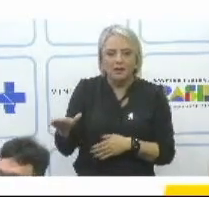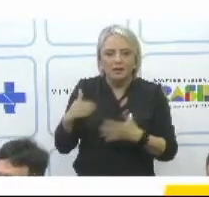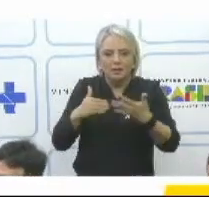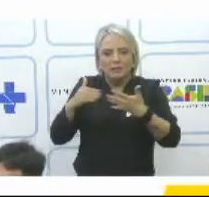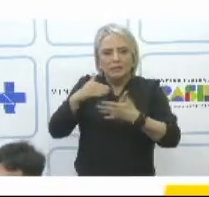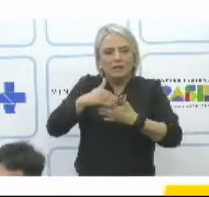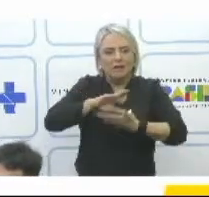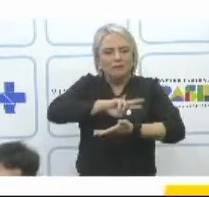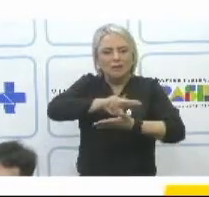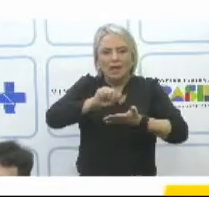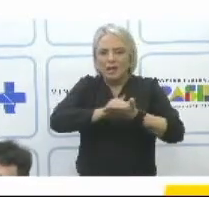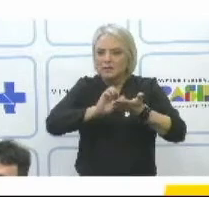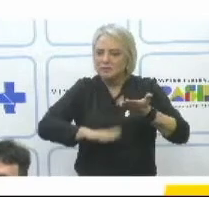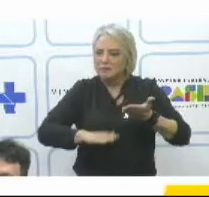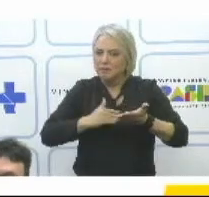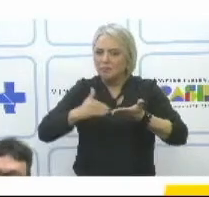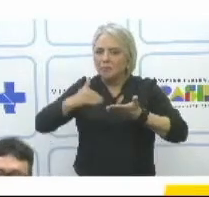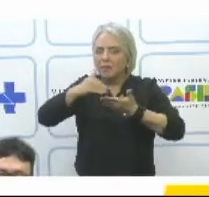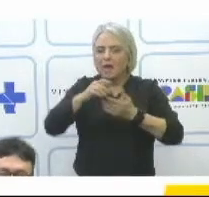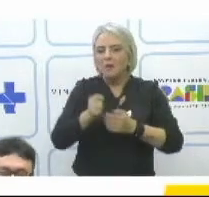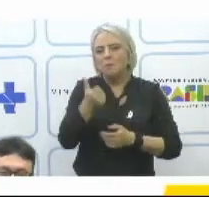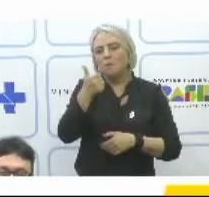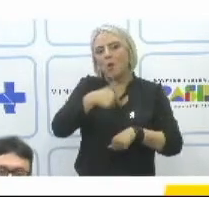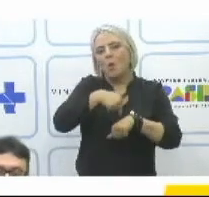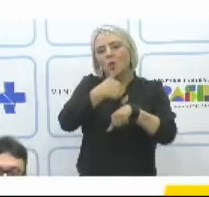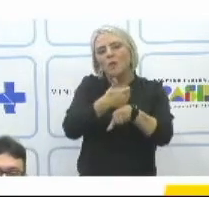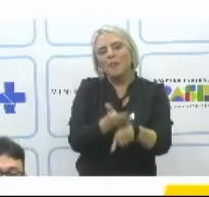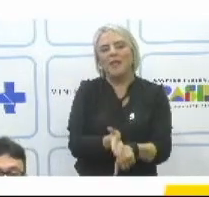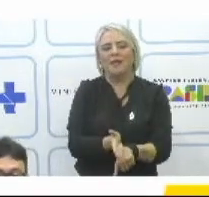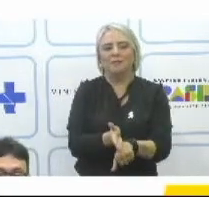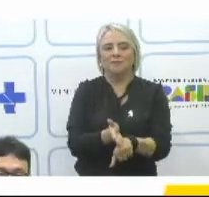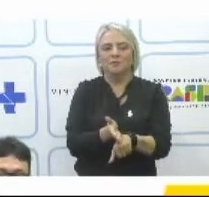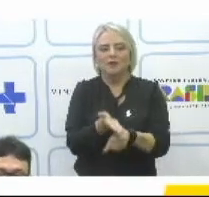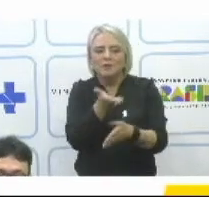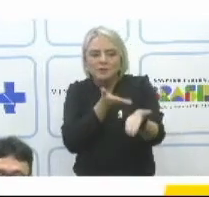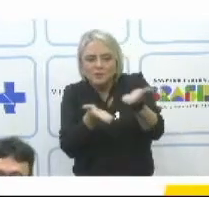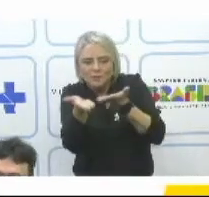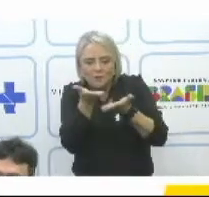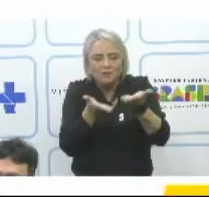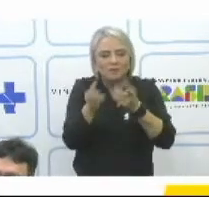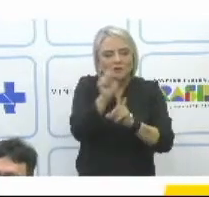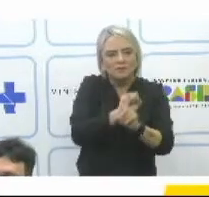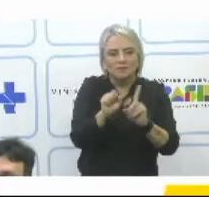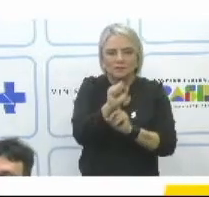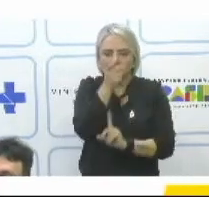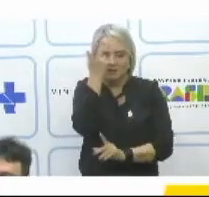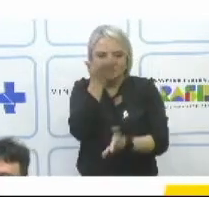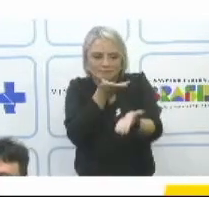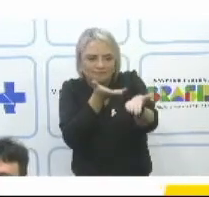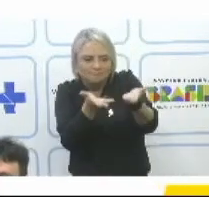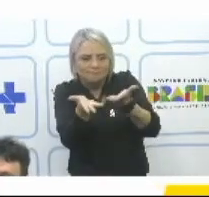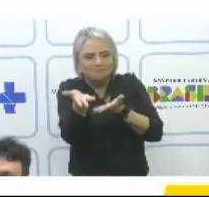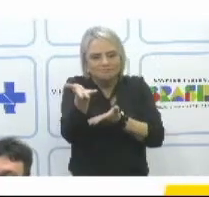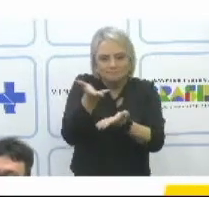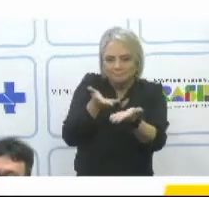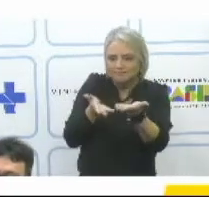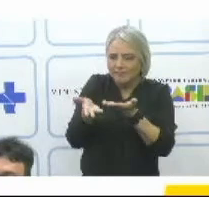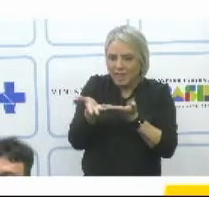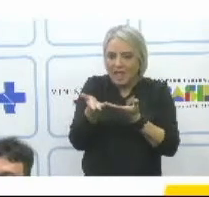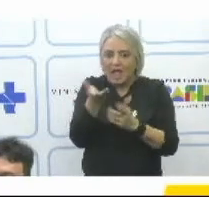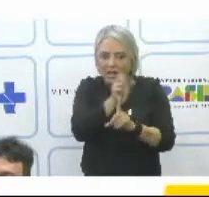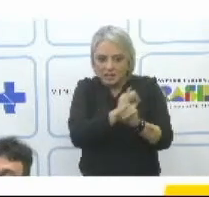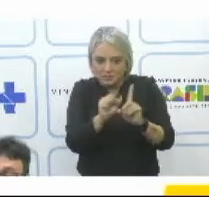escala de atividades enormes e pouco tempo, inclusive, de convivência social entre as pessoas, né? Então, como eu falei, essa questão